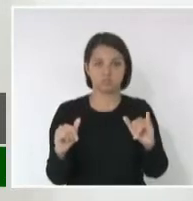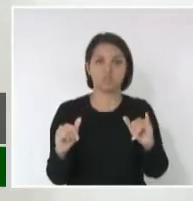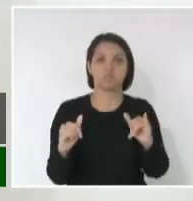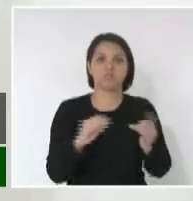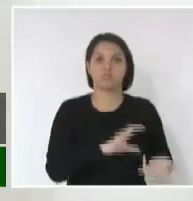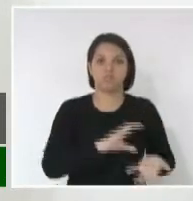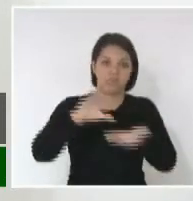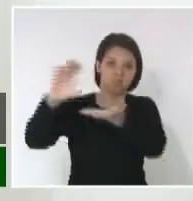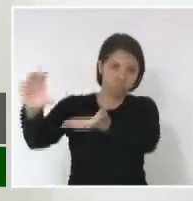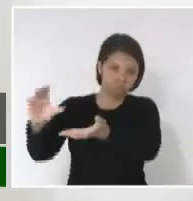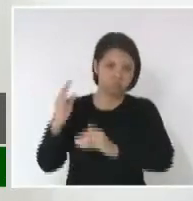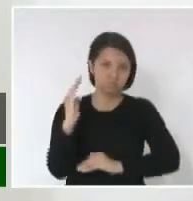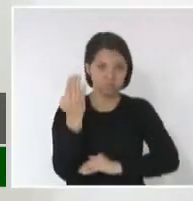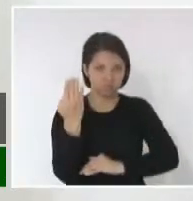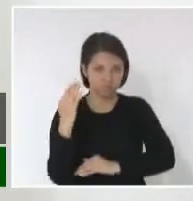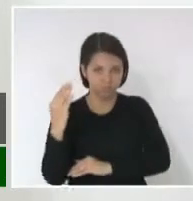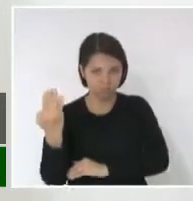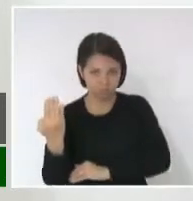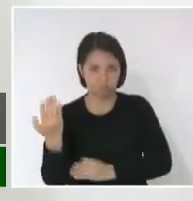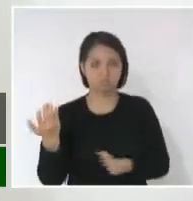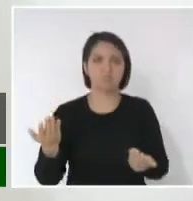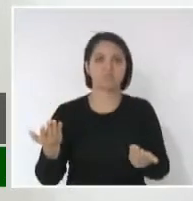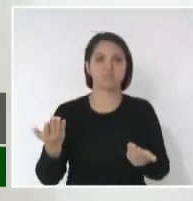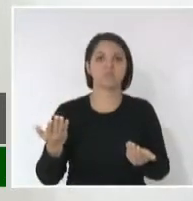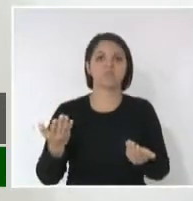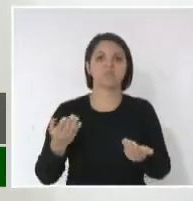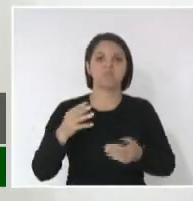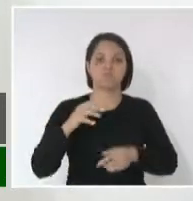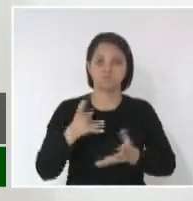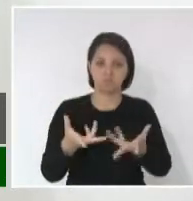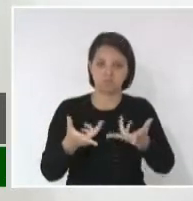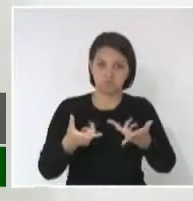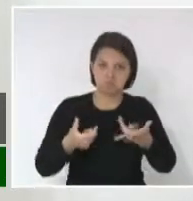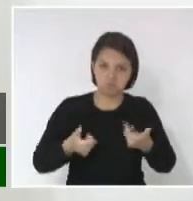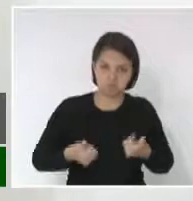os mais rigorosos padrões de qualidade.